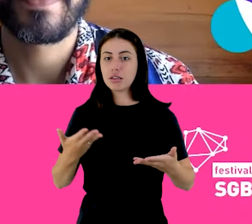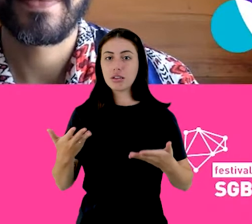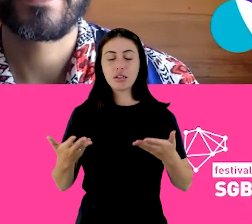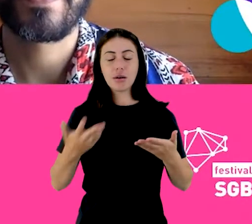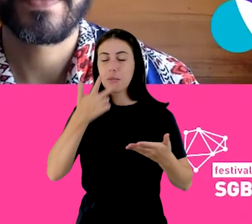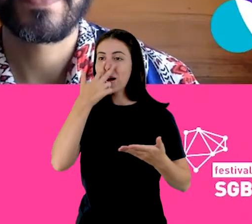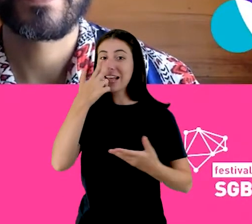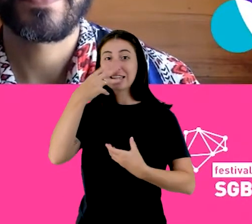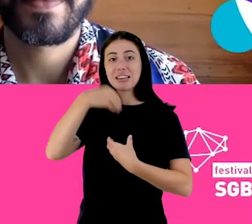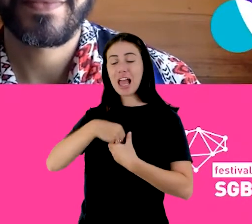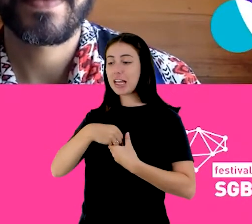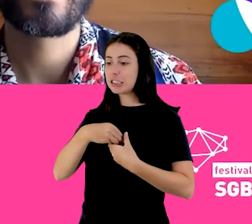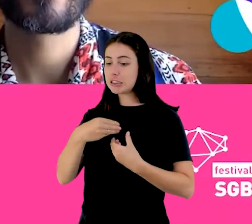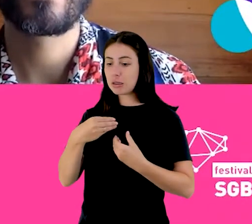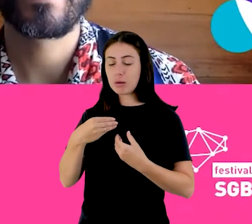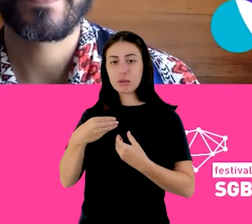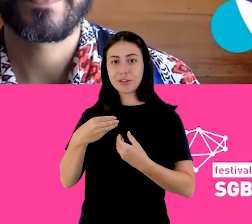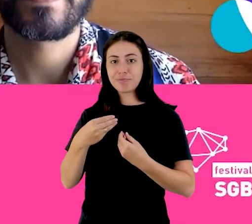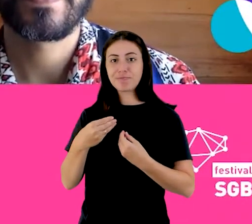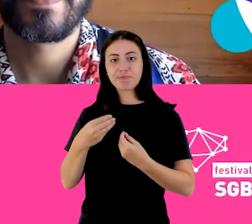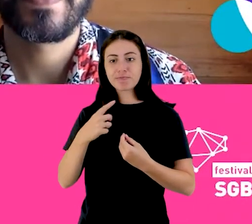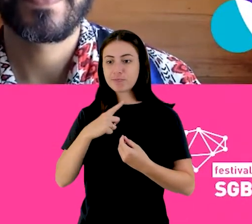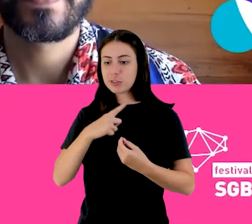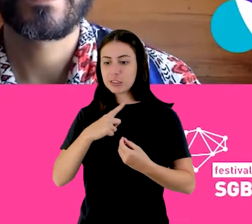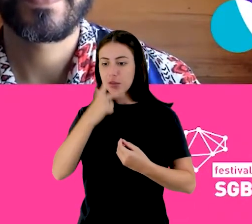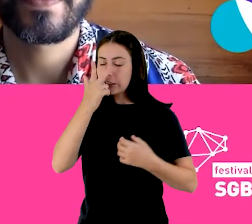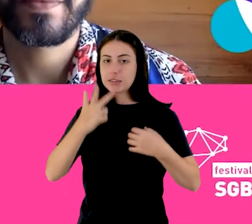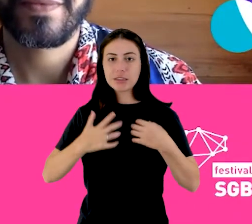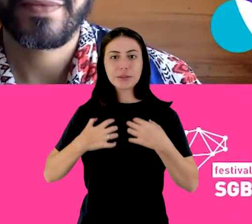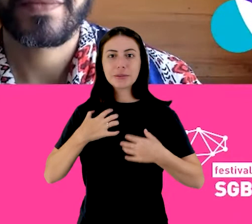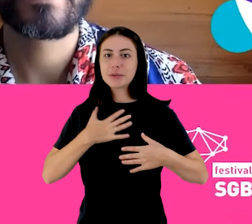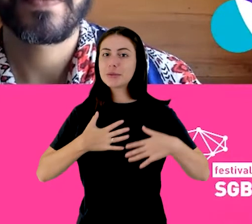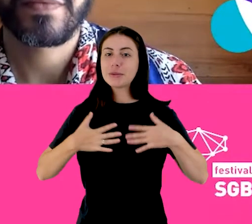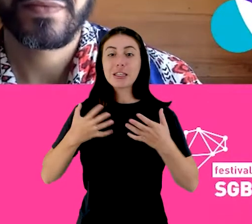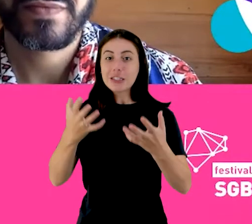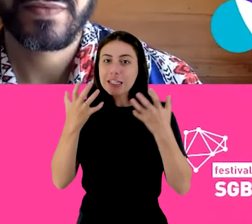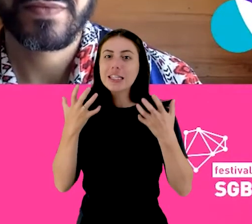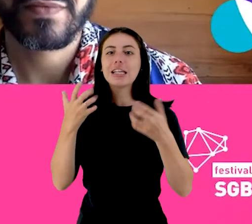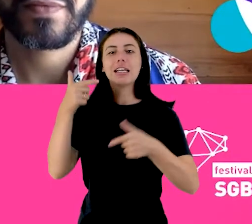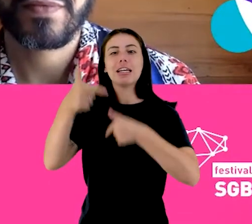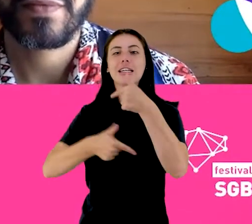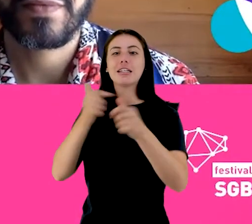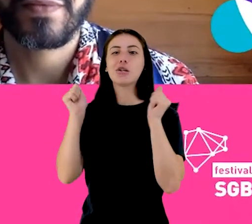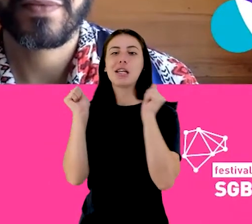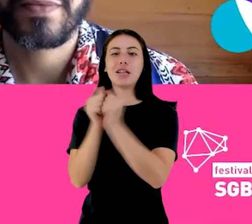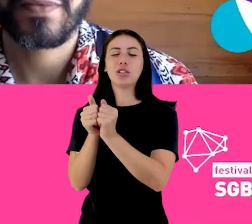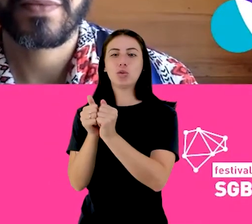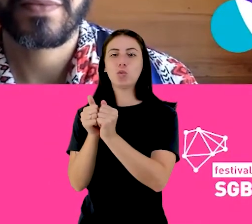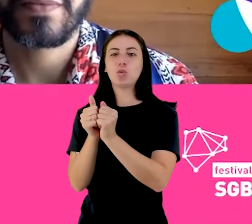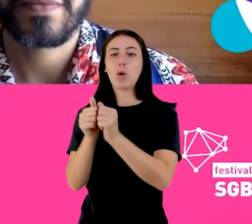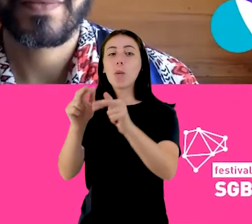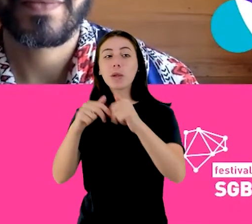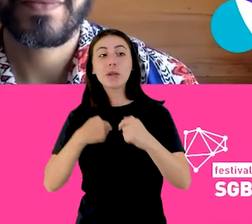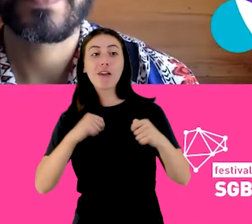falei, gente, eu não tinha, eu fiquei muito mexida e eu falei, eu quero fazer isso. E